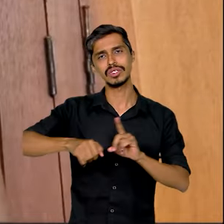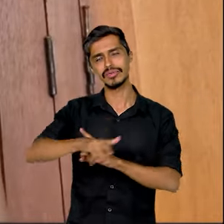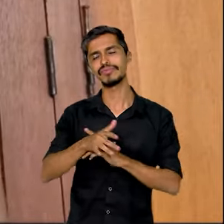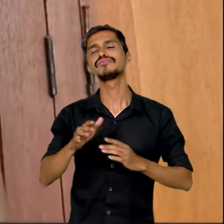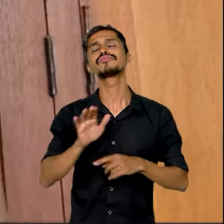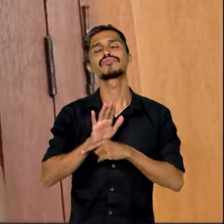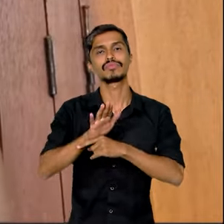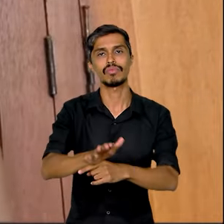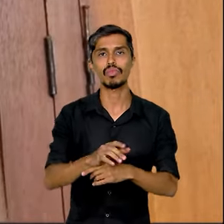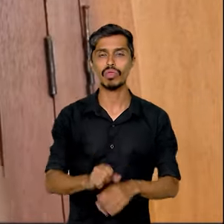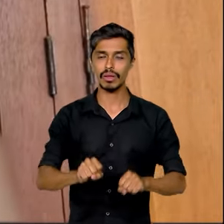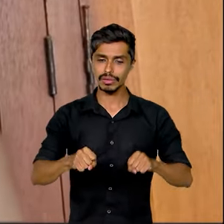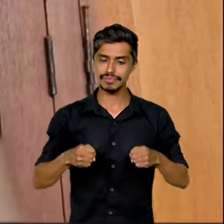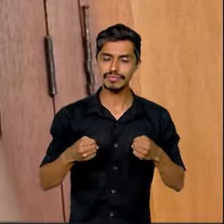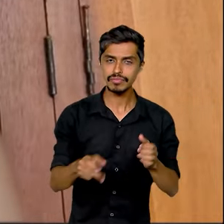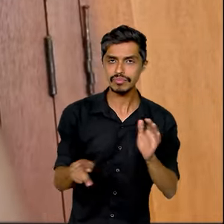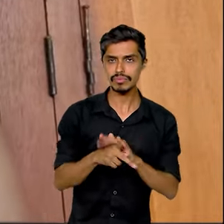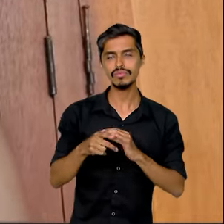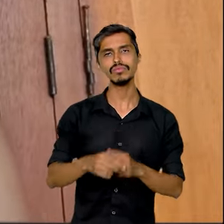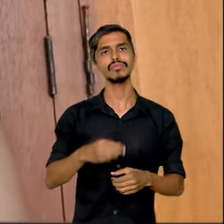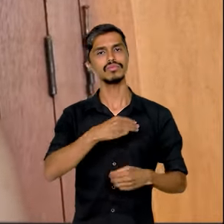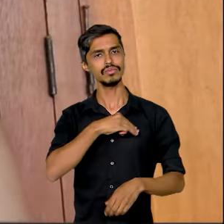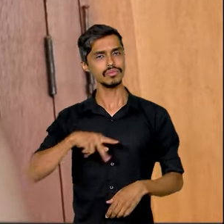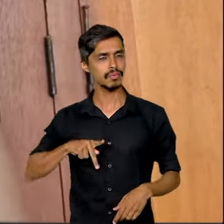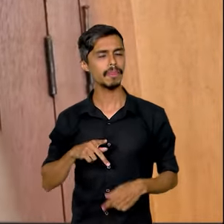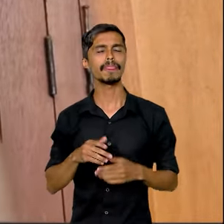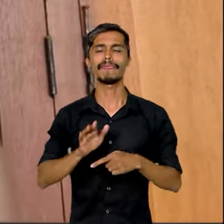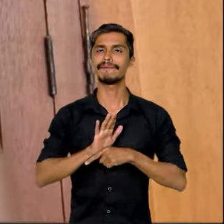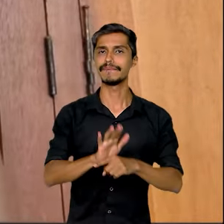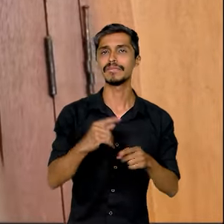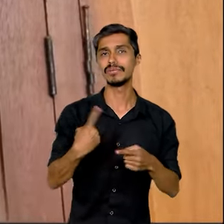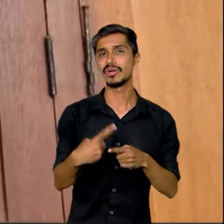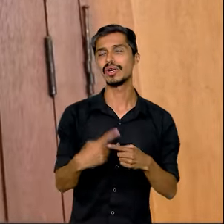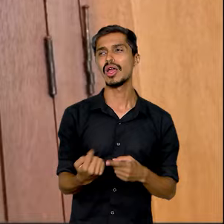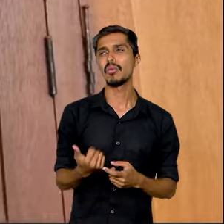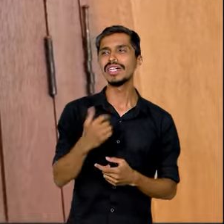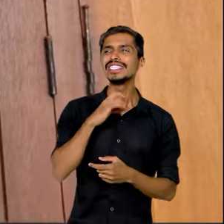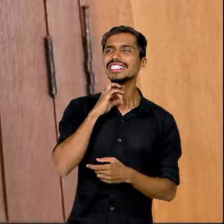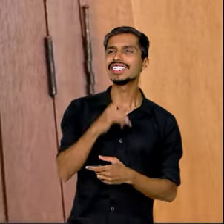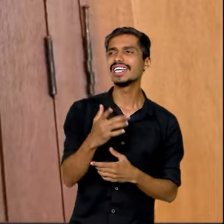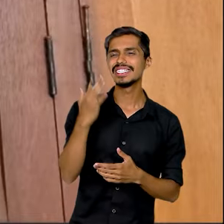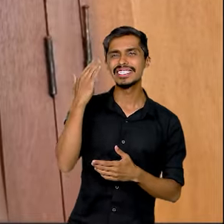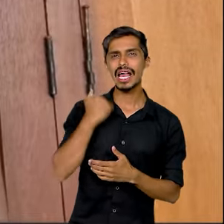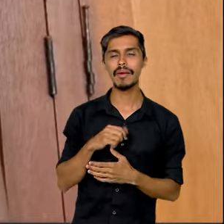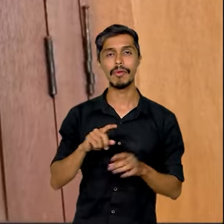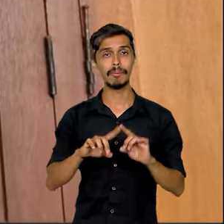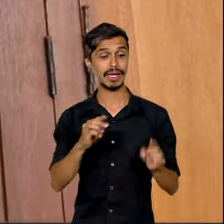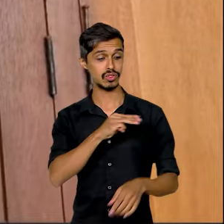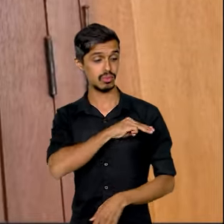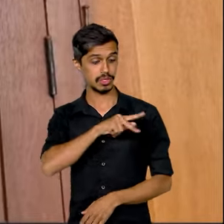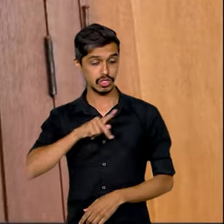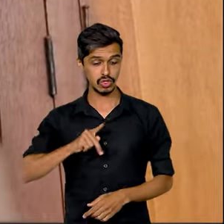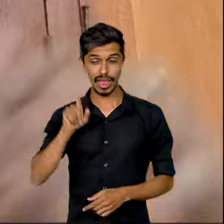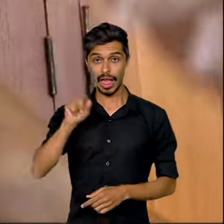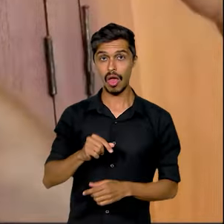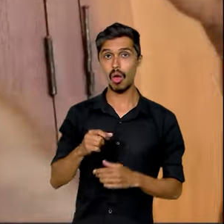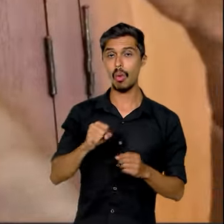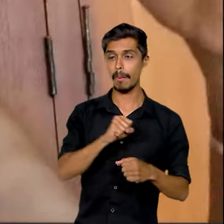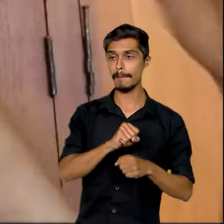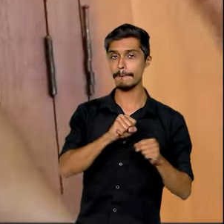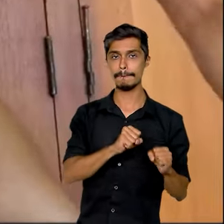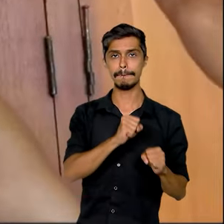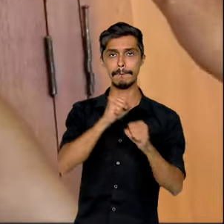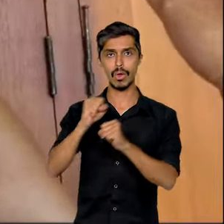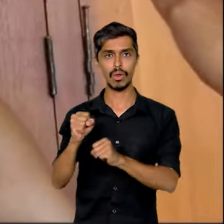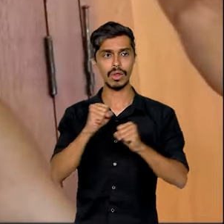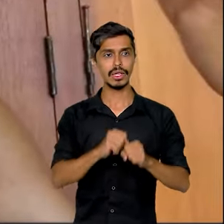do Ministério Público é fundamental e ajuda, porque quase ninguém sabe, Uchoa, mas o Ministério Público é o poder que